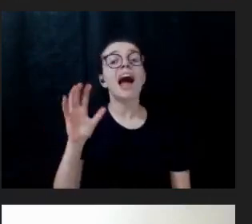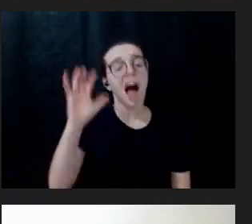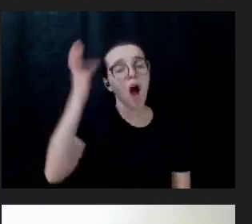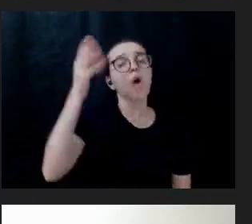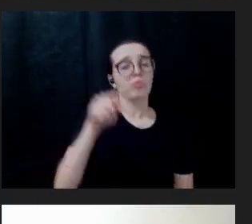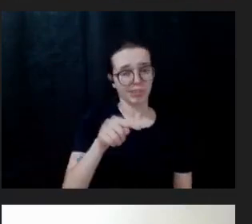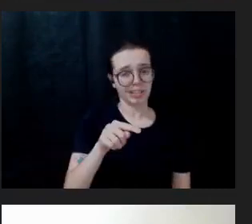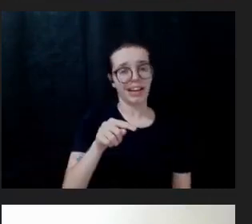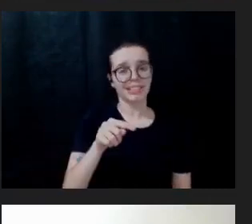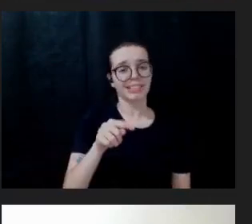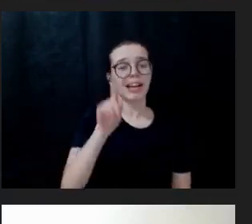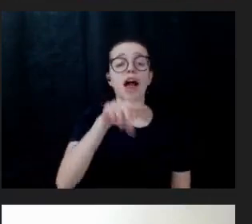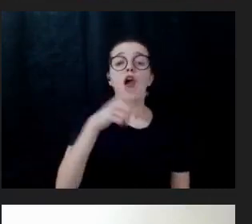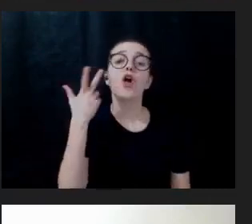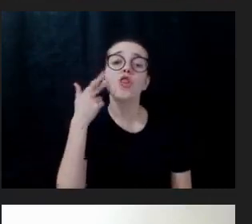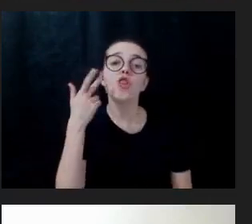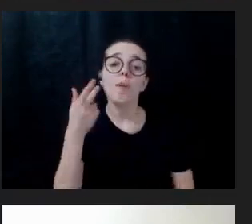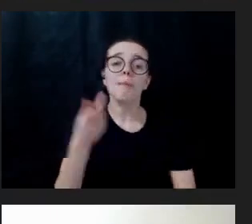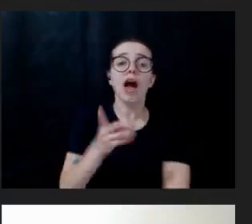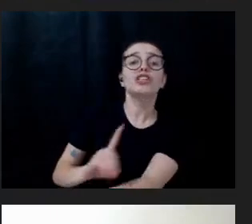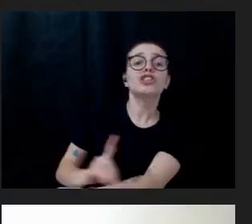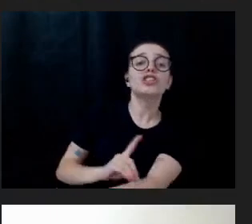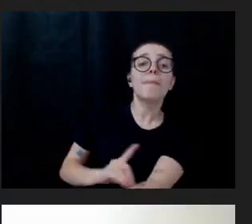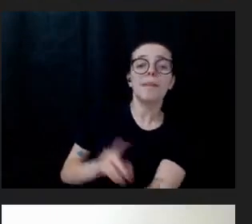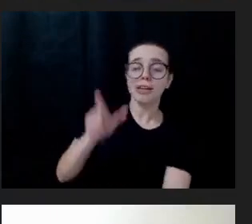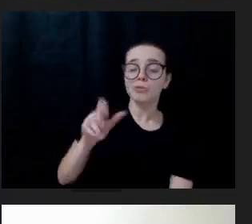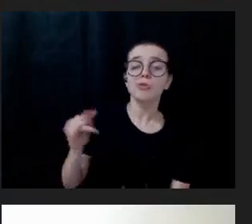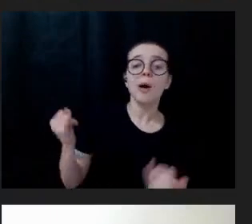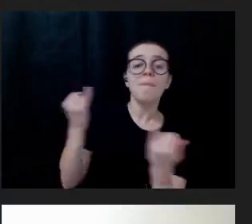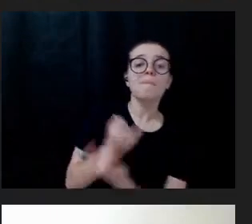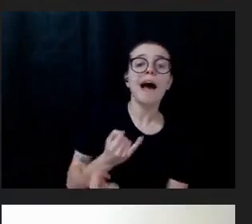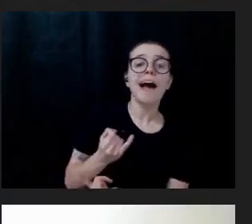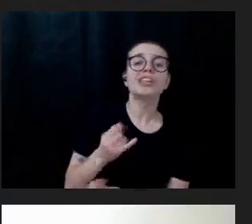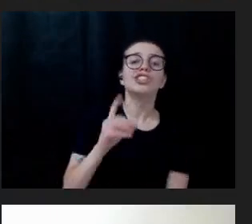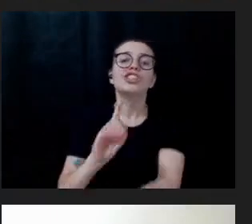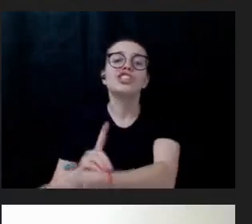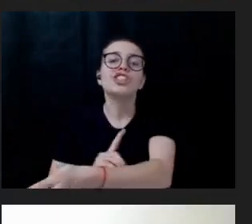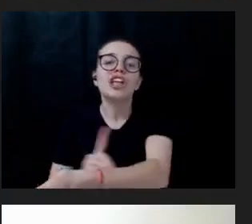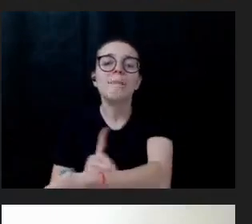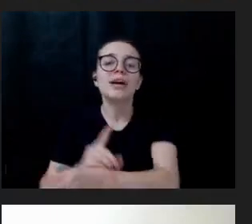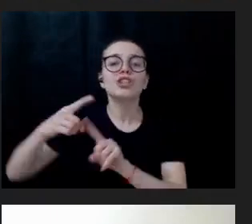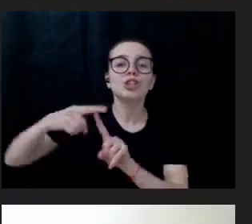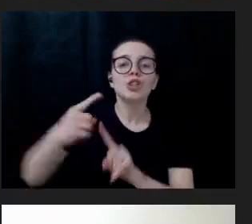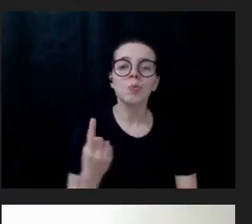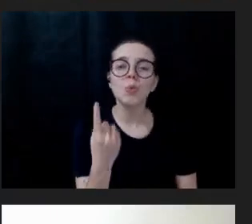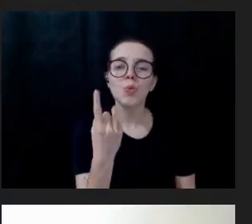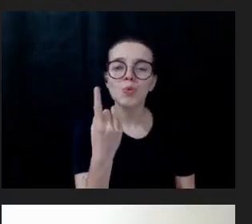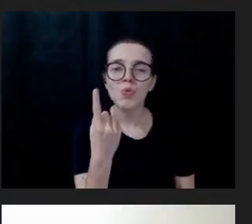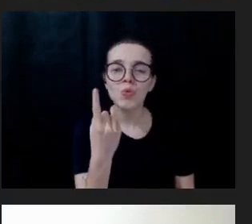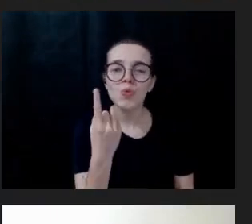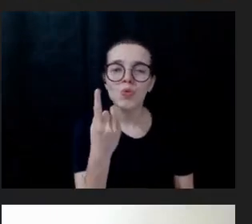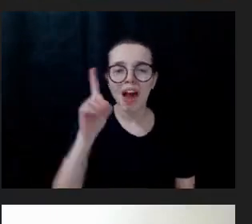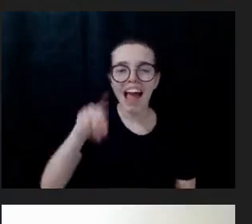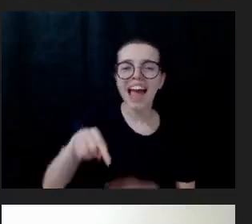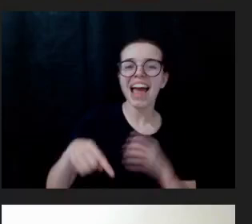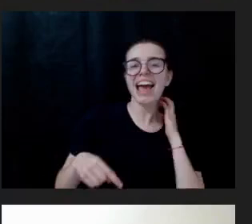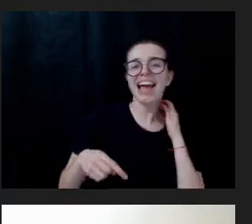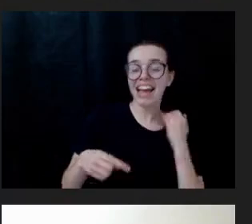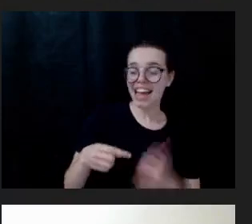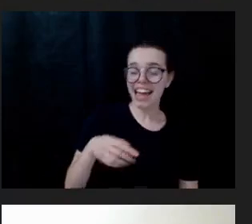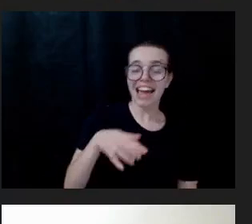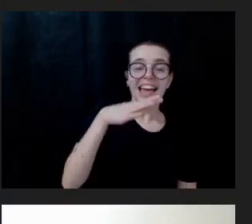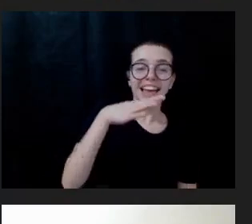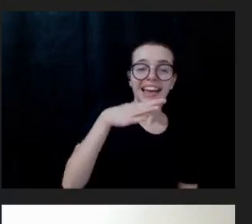da infância e da adolescência, né? O diabetes chamado diabetes tipo 1, que ocorre por um problema